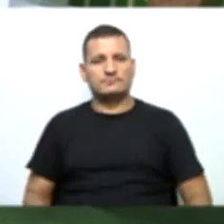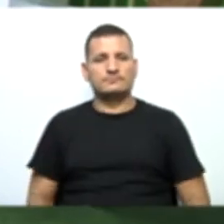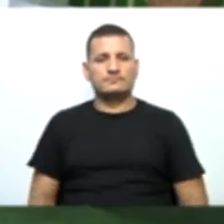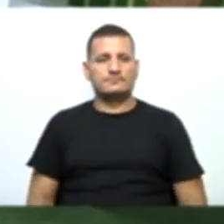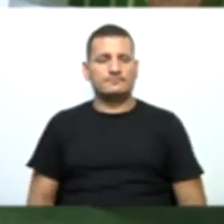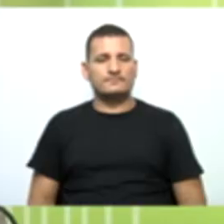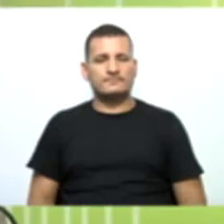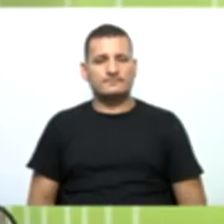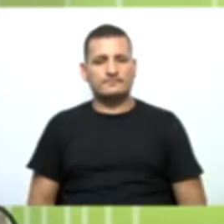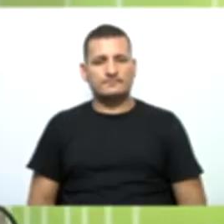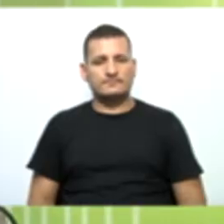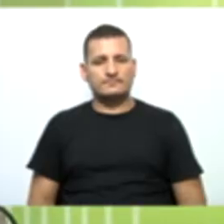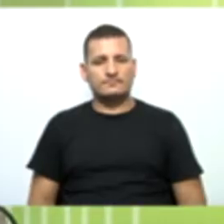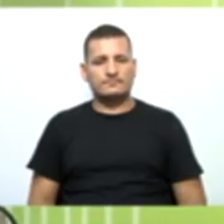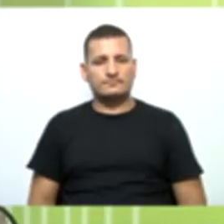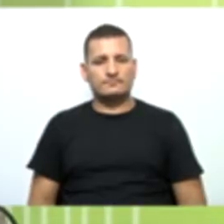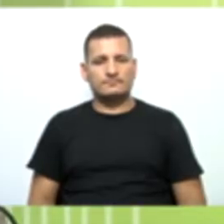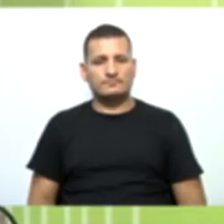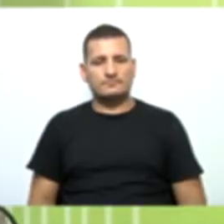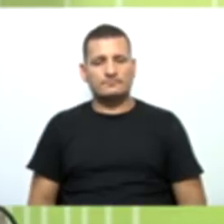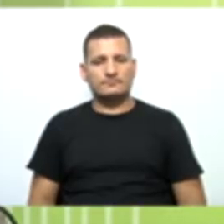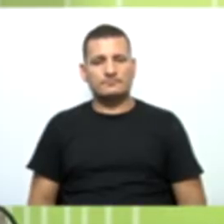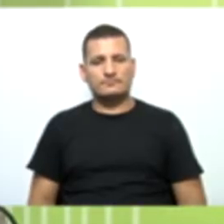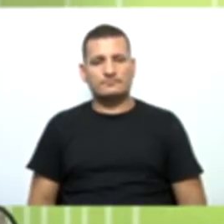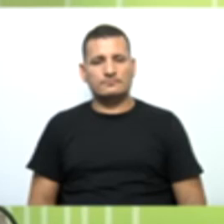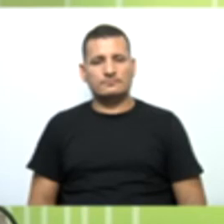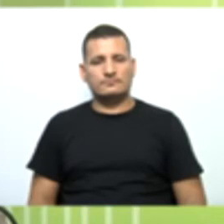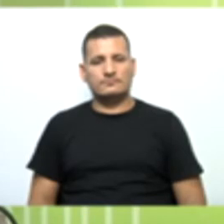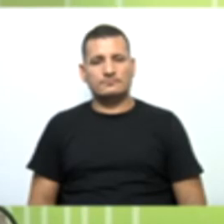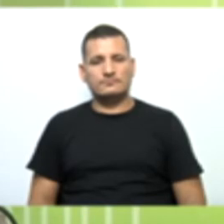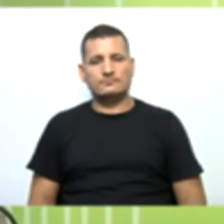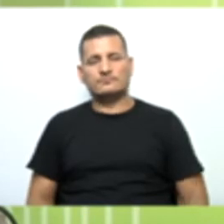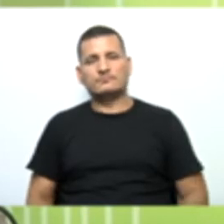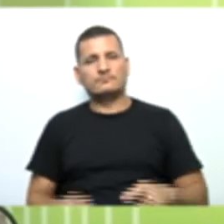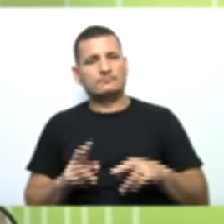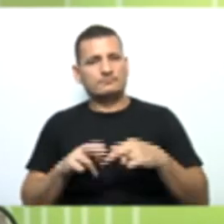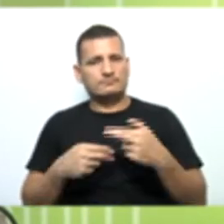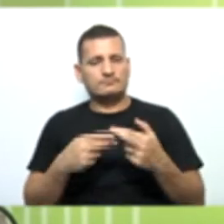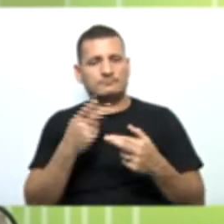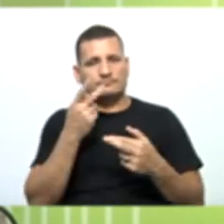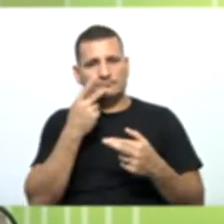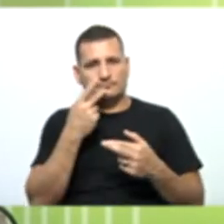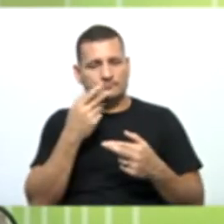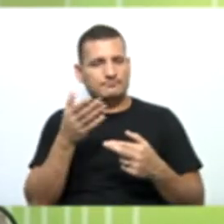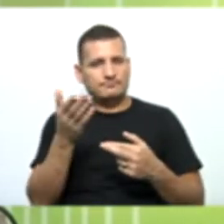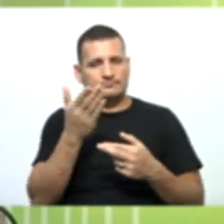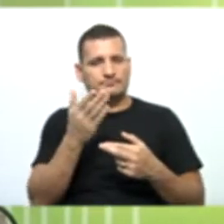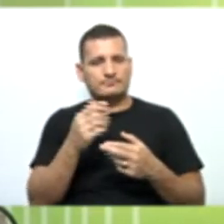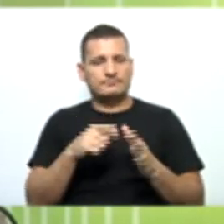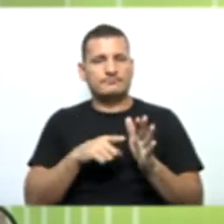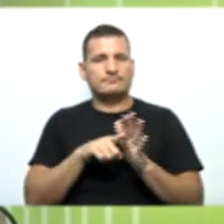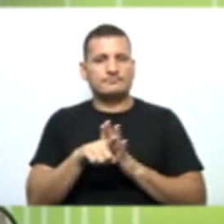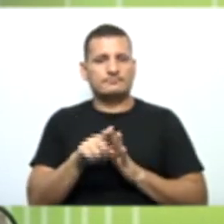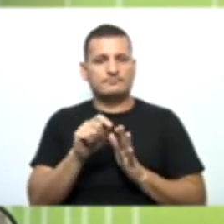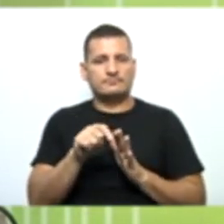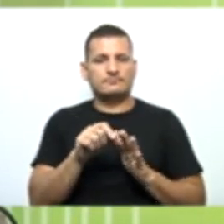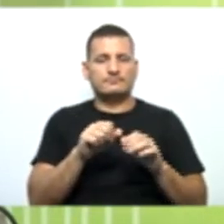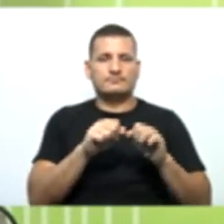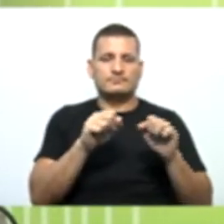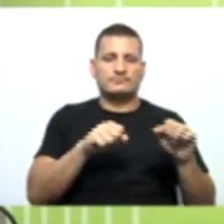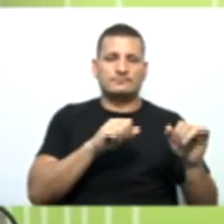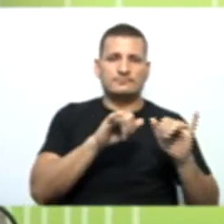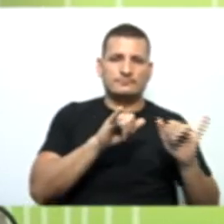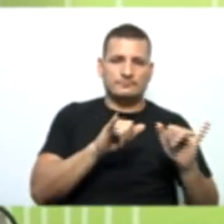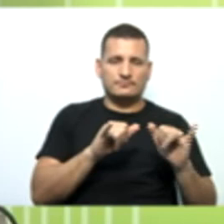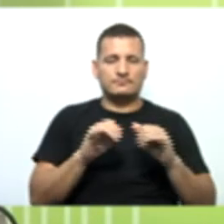Correto. Então, é isso, gente. Ó, por isso que eu falei que essa pergunta aqui, ó, quando relaciona o sistema de informação